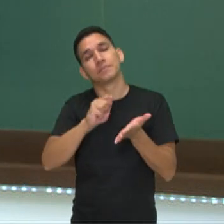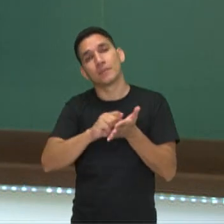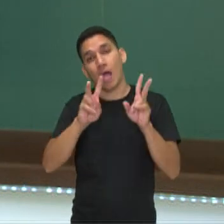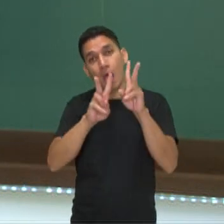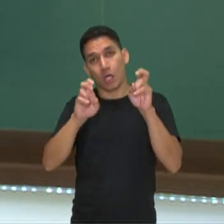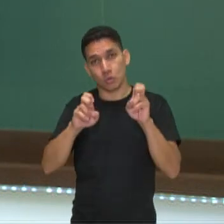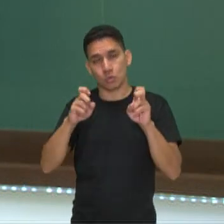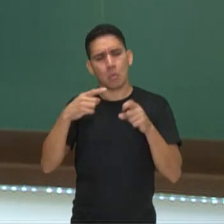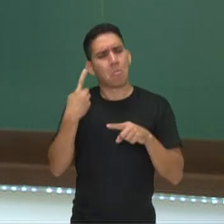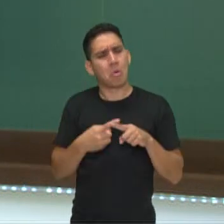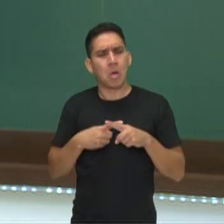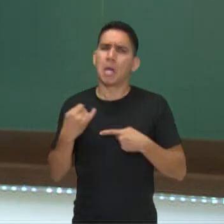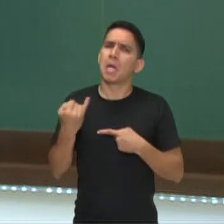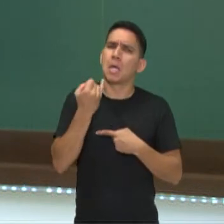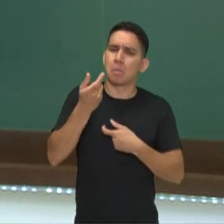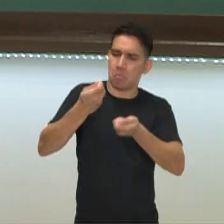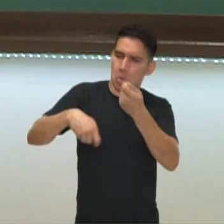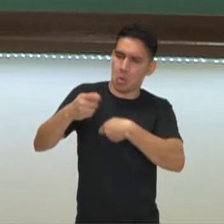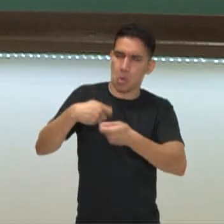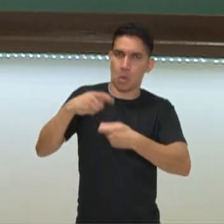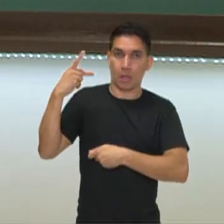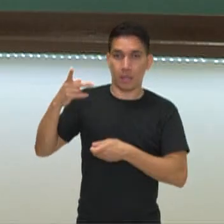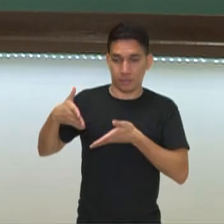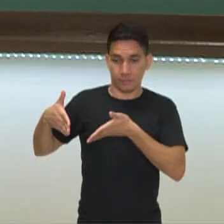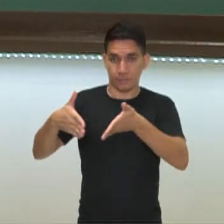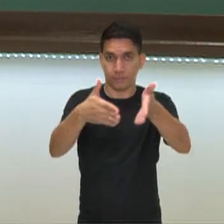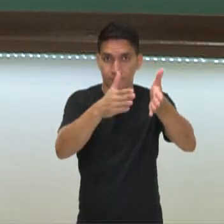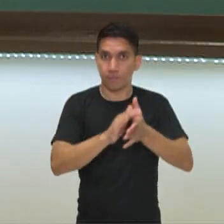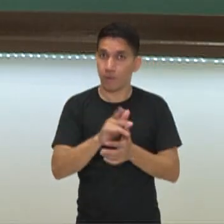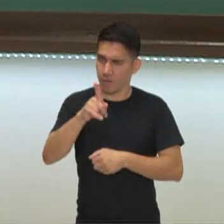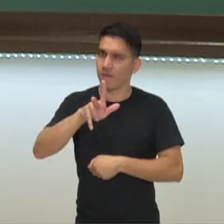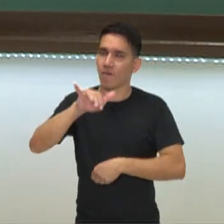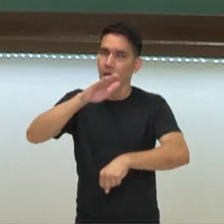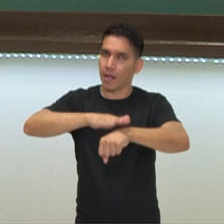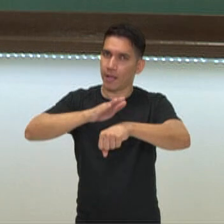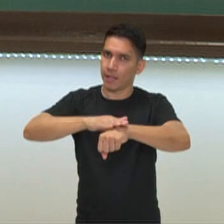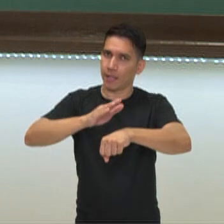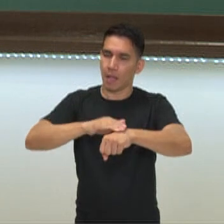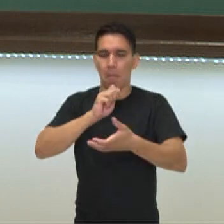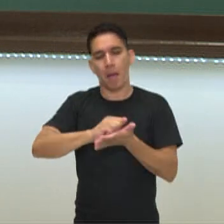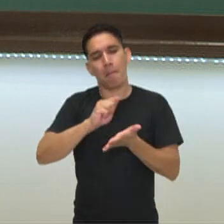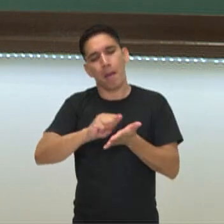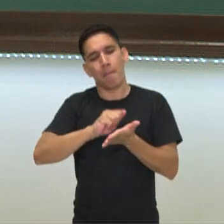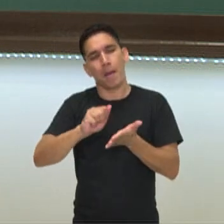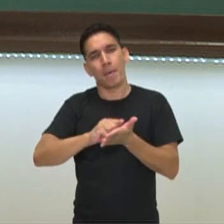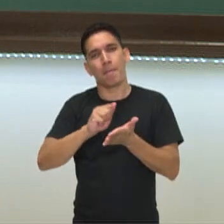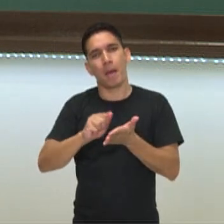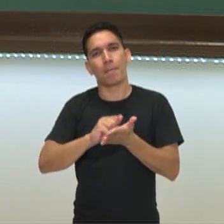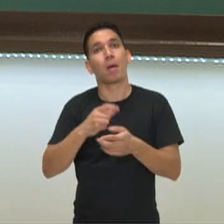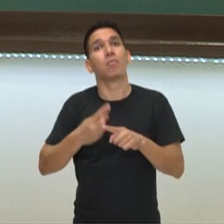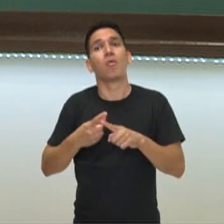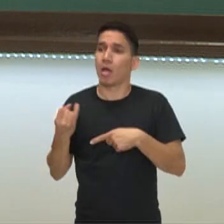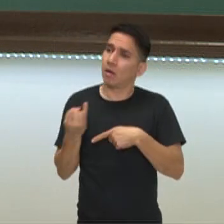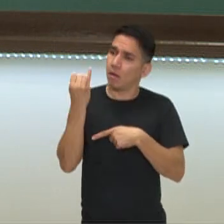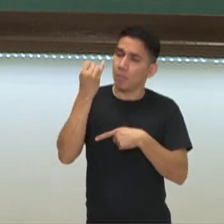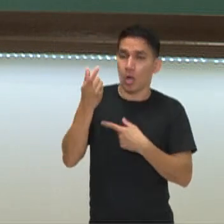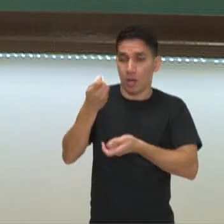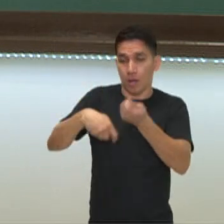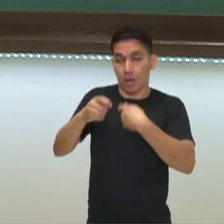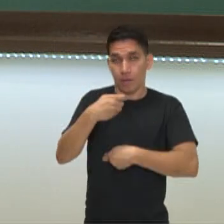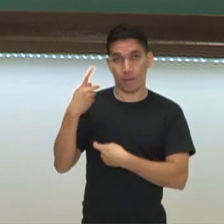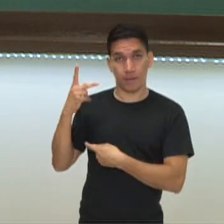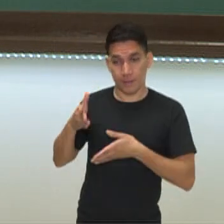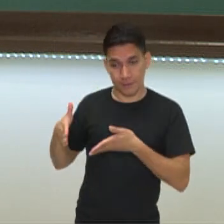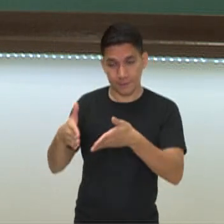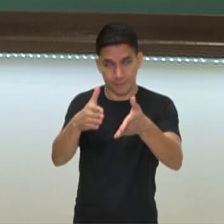sobre a importância econômica desse canal. Então, você vai ter um tempo para escrever sobre a importância econômica do